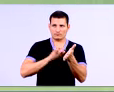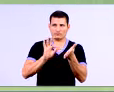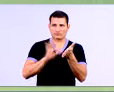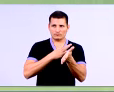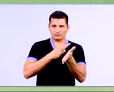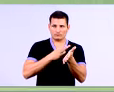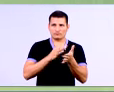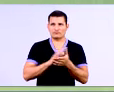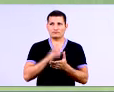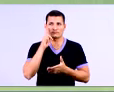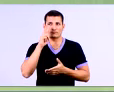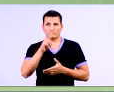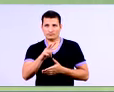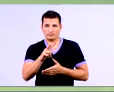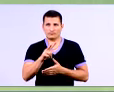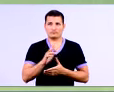usuário